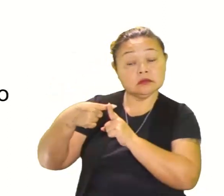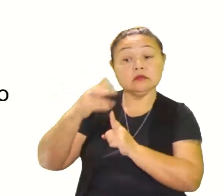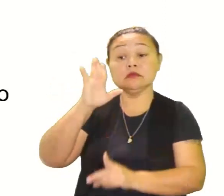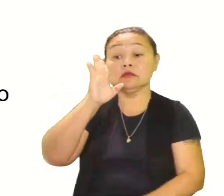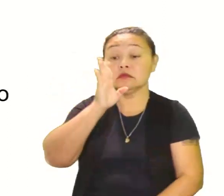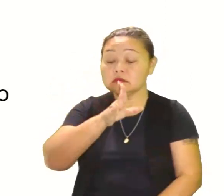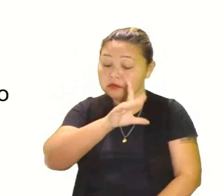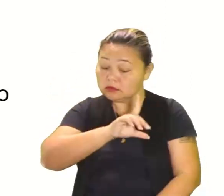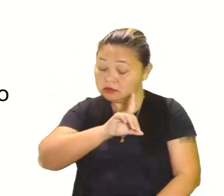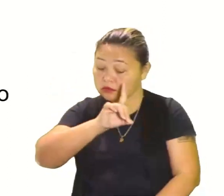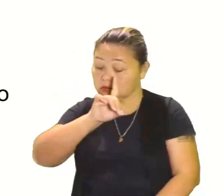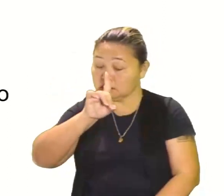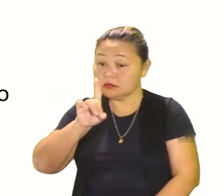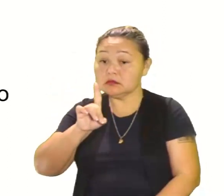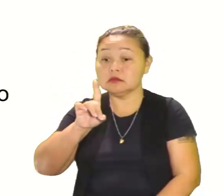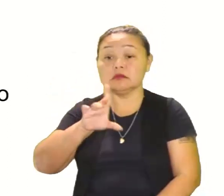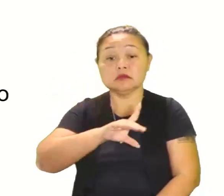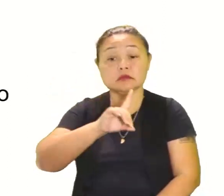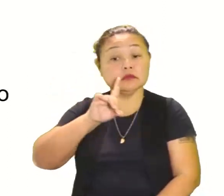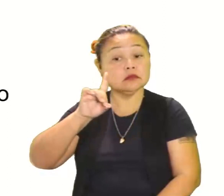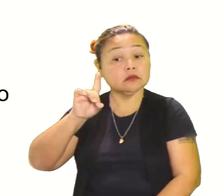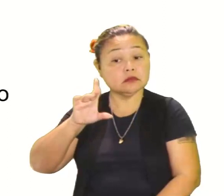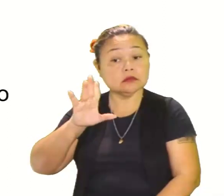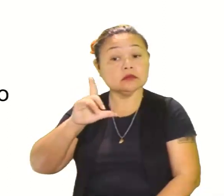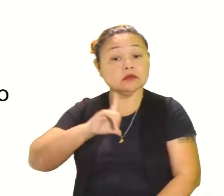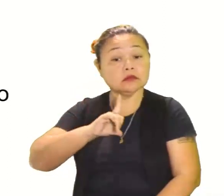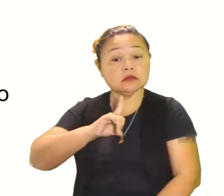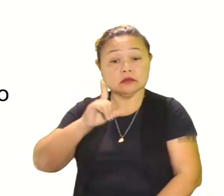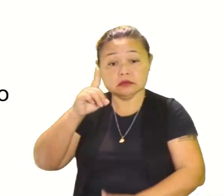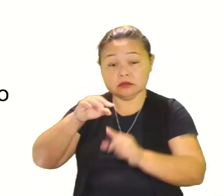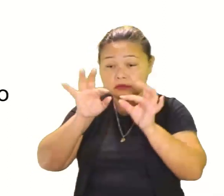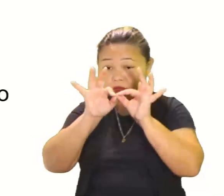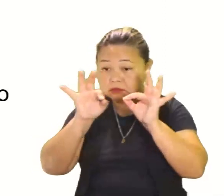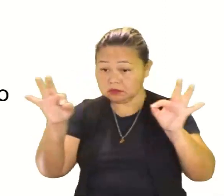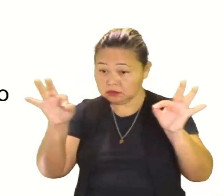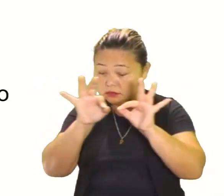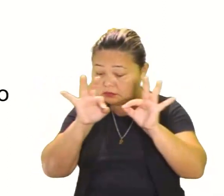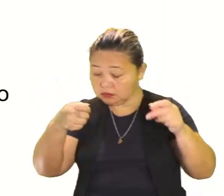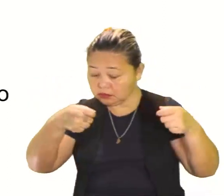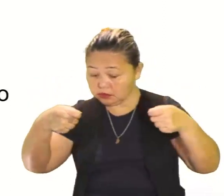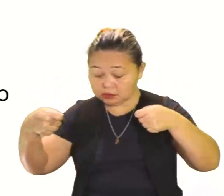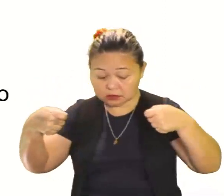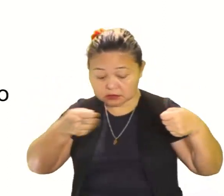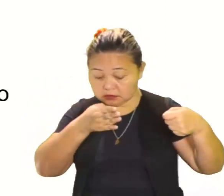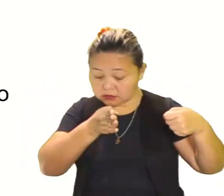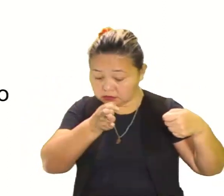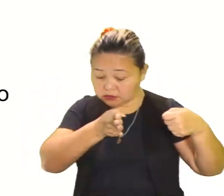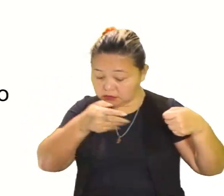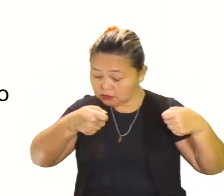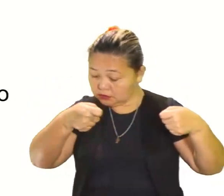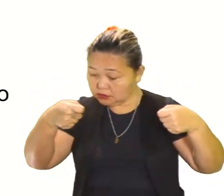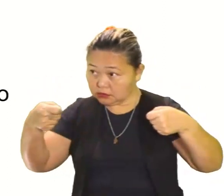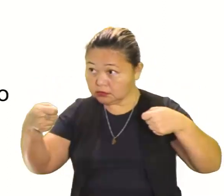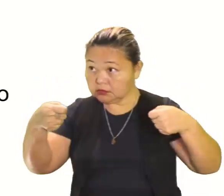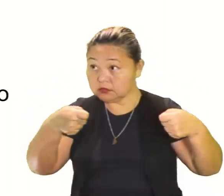é para a direita. Bem no meio da corda ali, na brincadeira, eles marcam uma linha no chão, né, para dividir ali, para ver quem vai. Esse